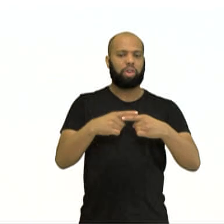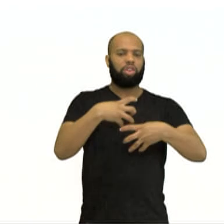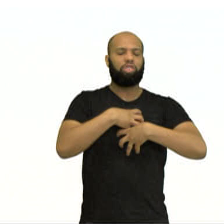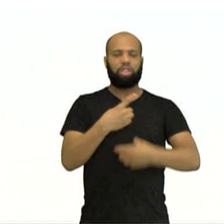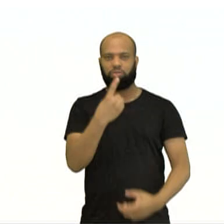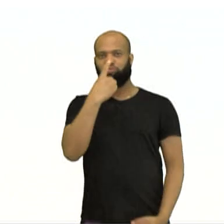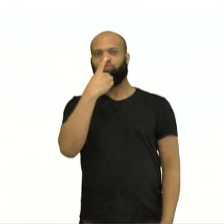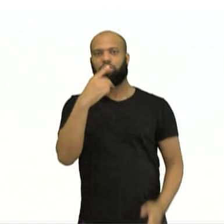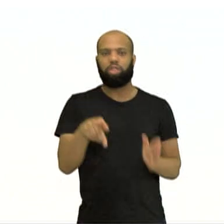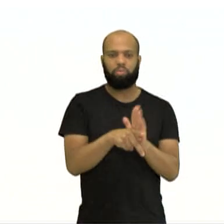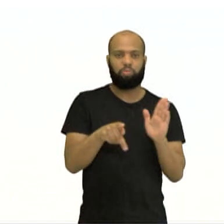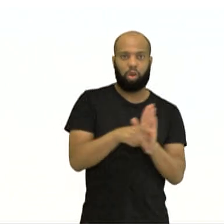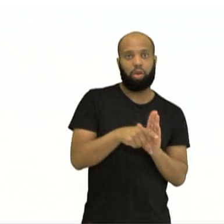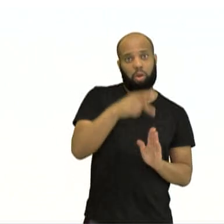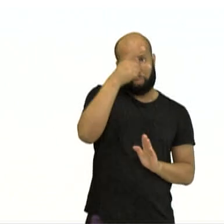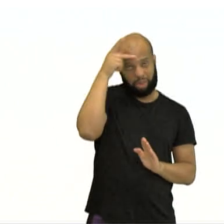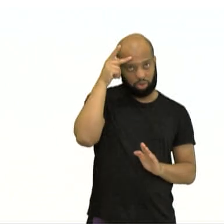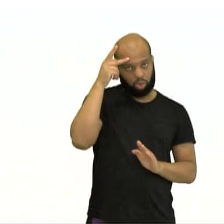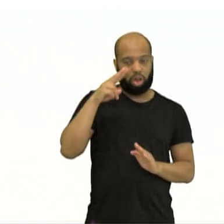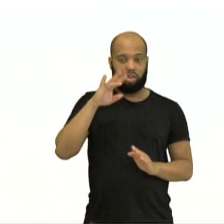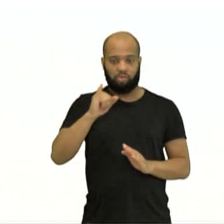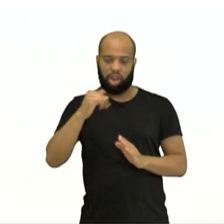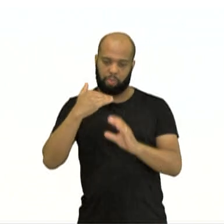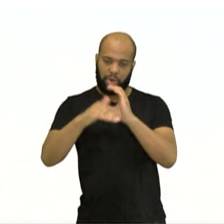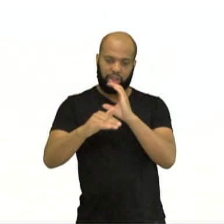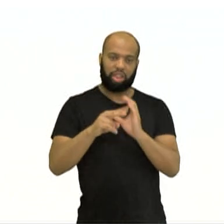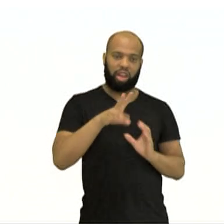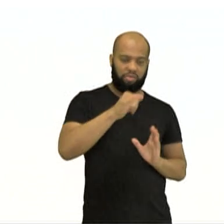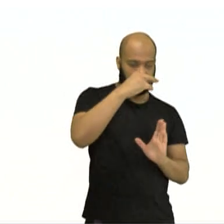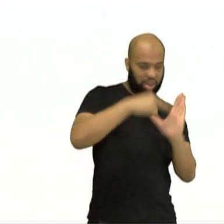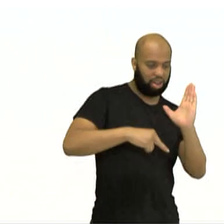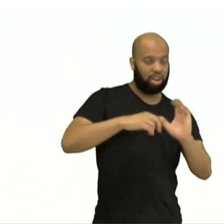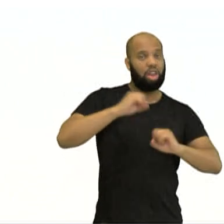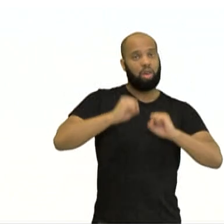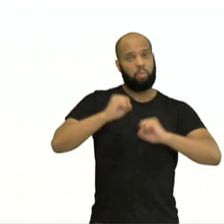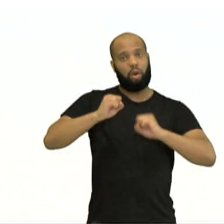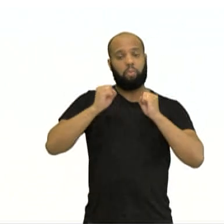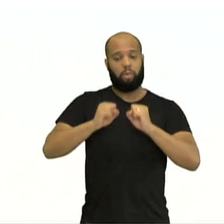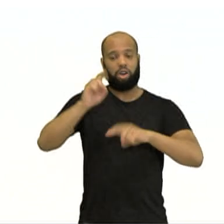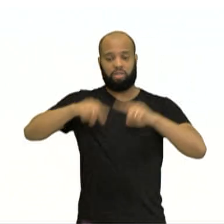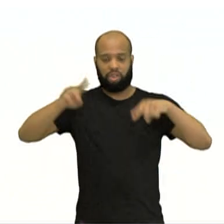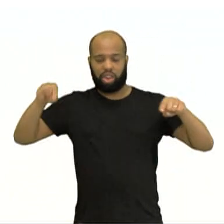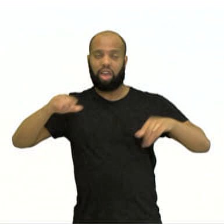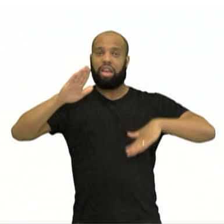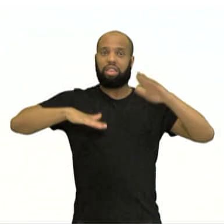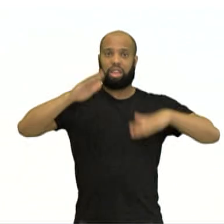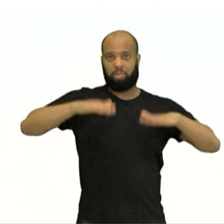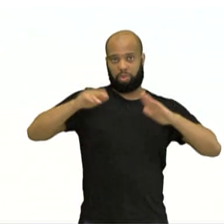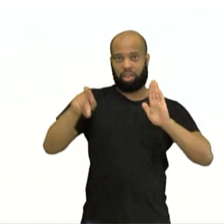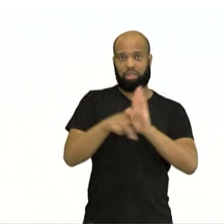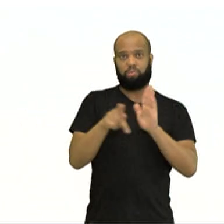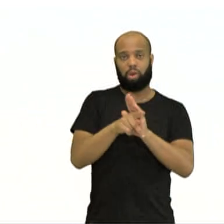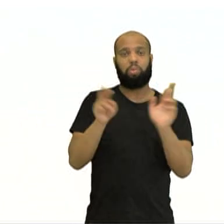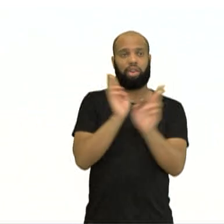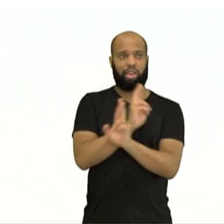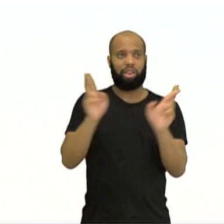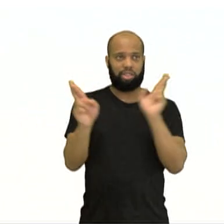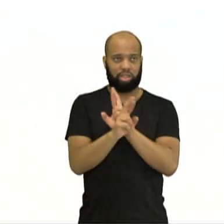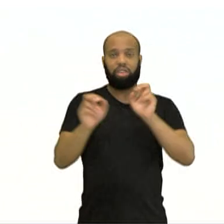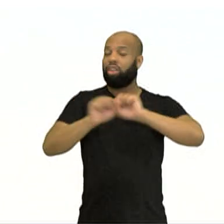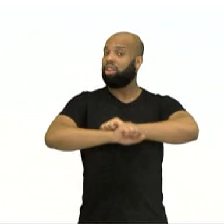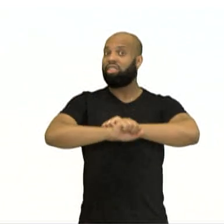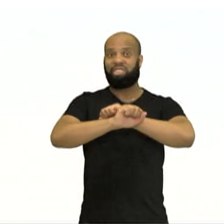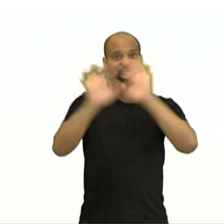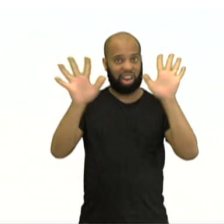intimidade entre os interlocutores pode variar, dependendo da relação que se estabelece entre ambos. A clareza, precisão e objetividade devem ser